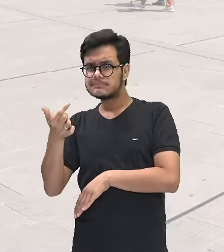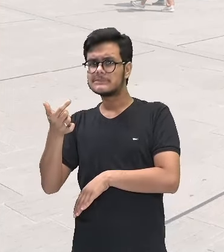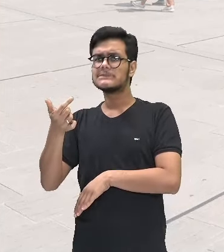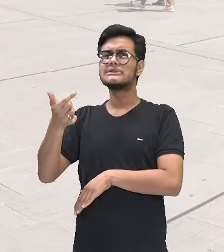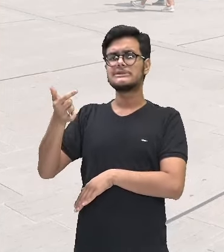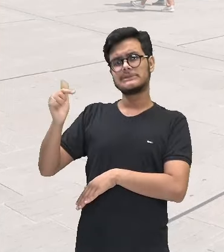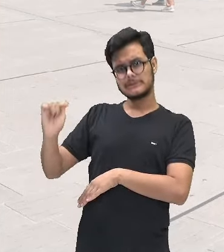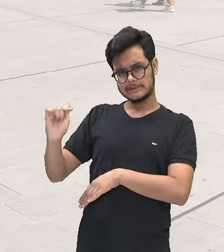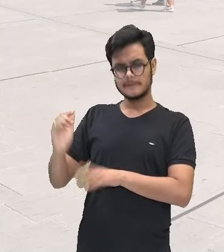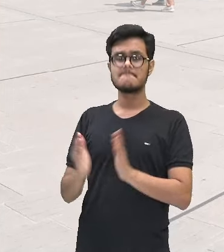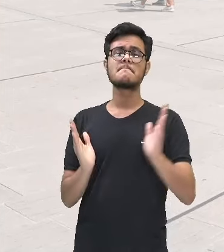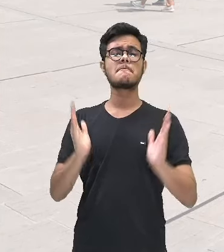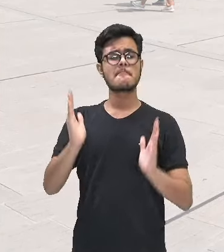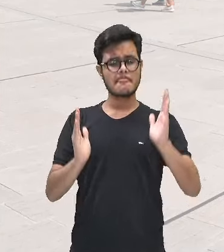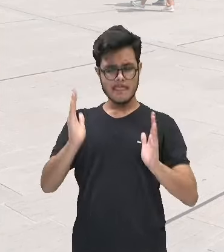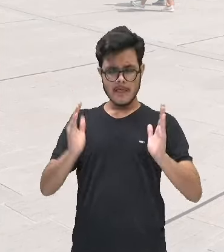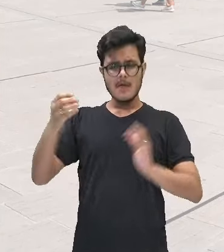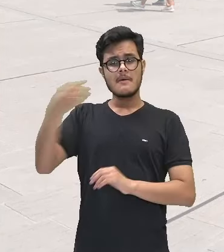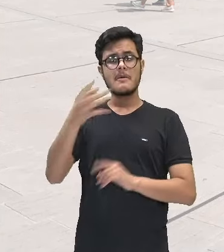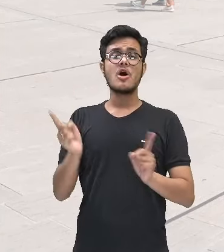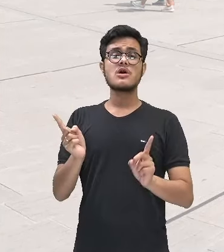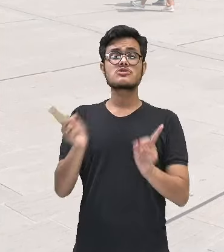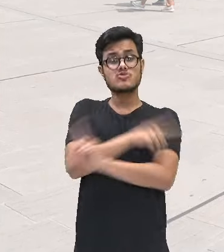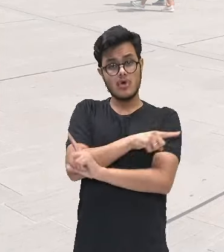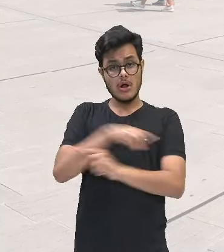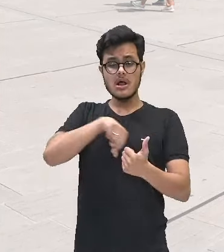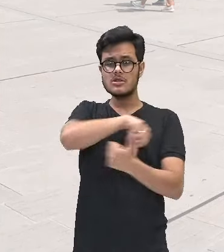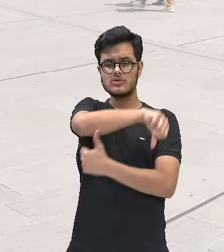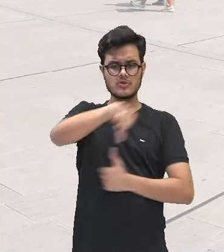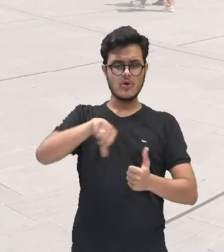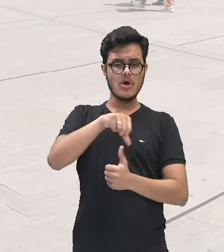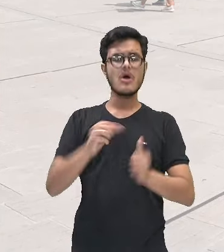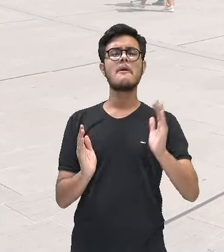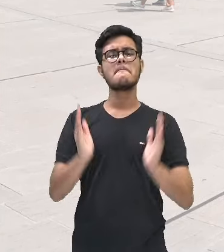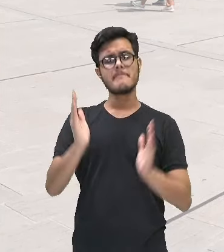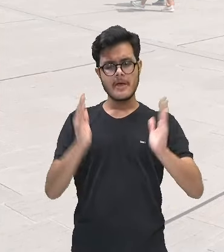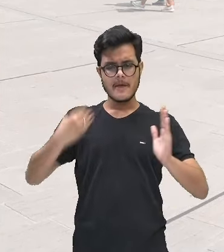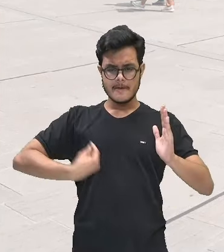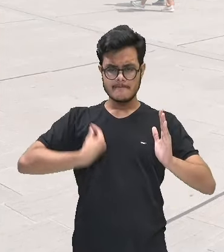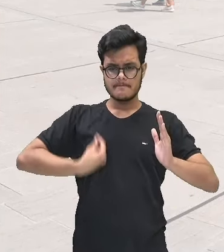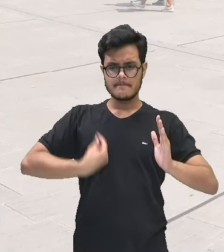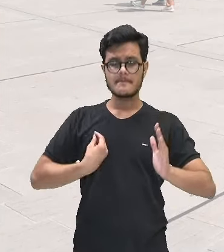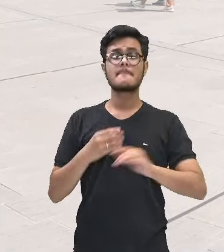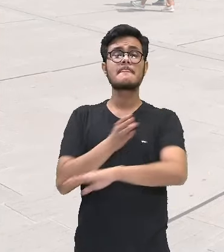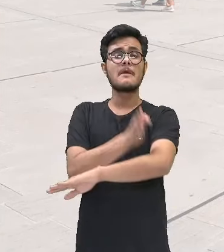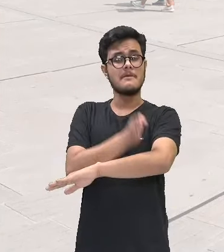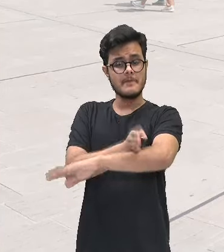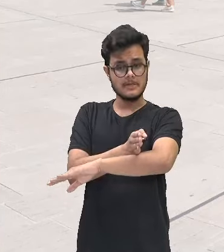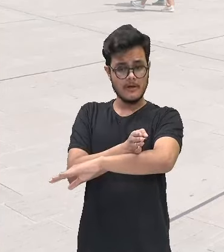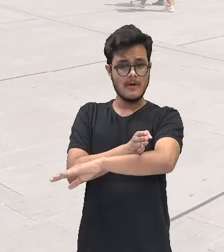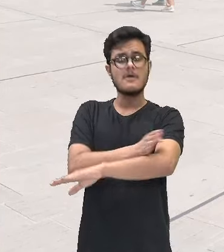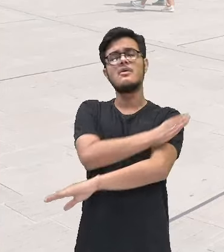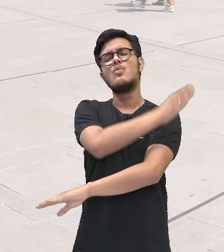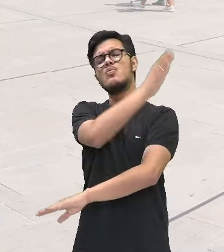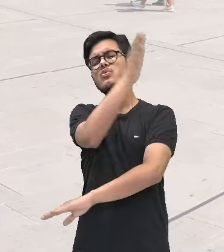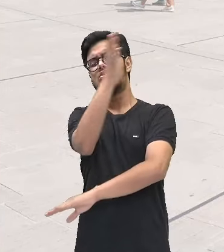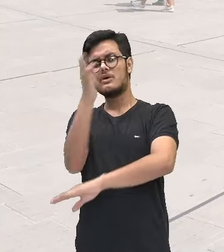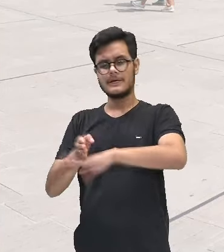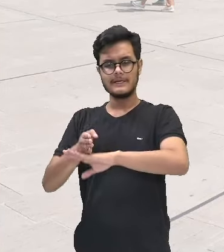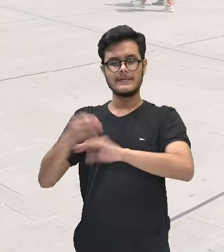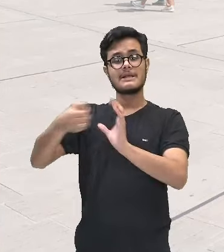esse momento é um movimento de transição que preserva aí características medievais e agrega